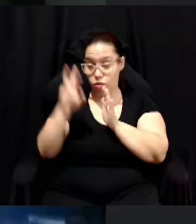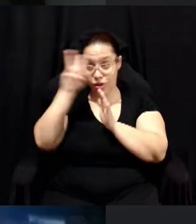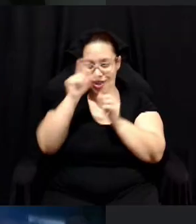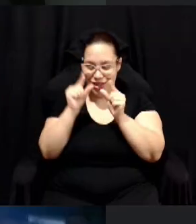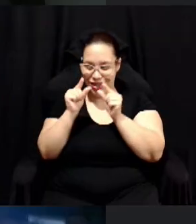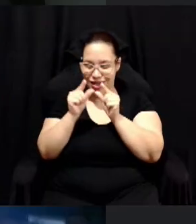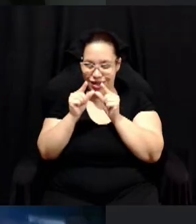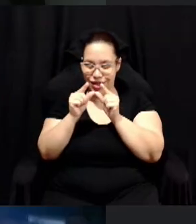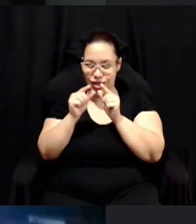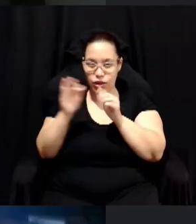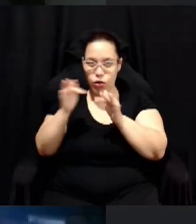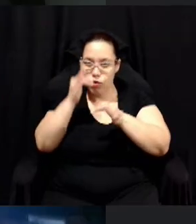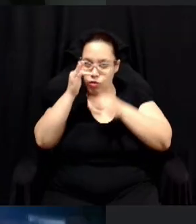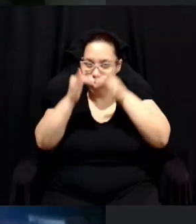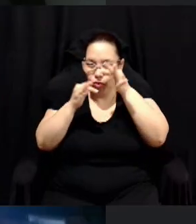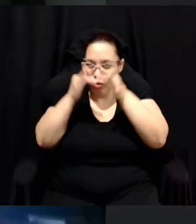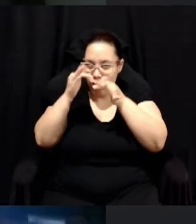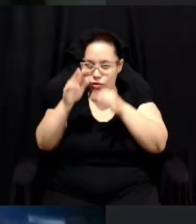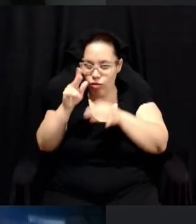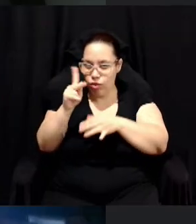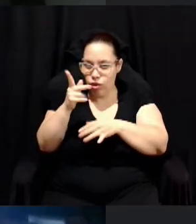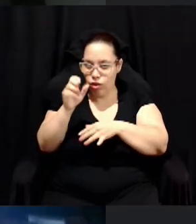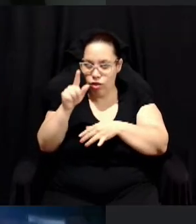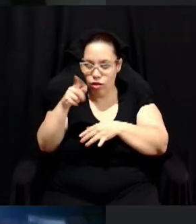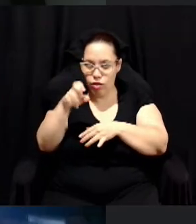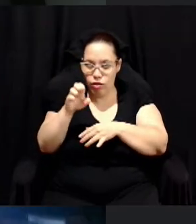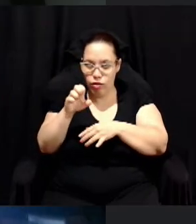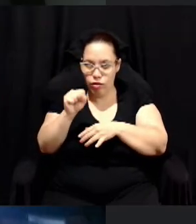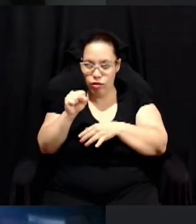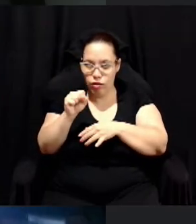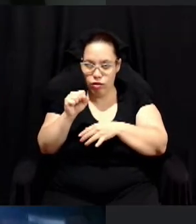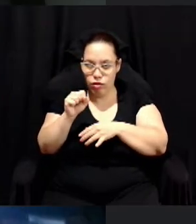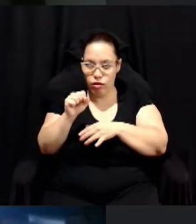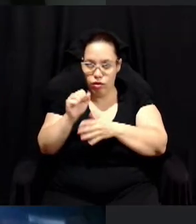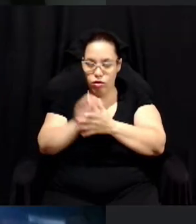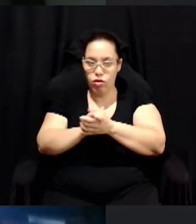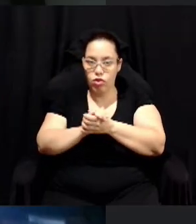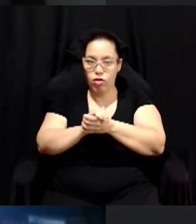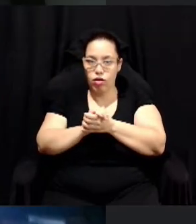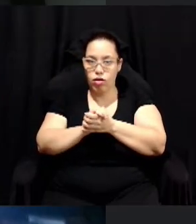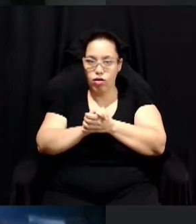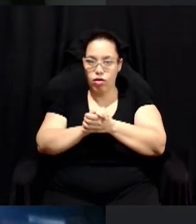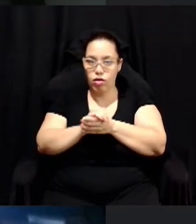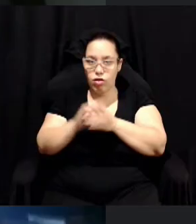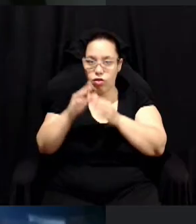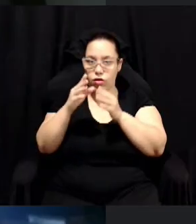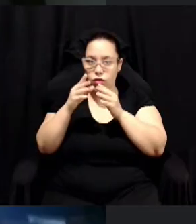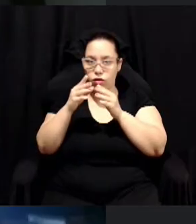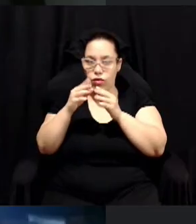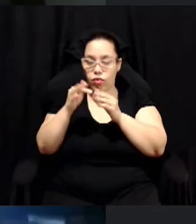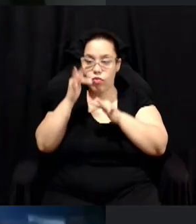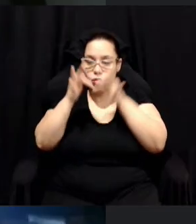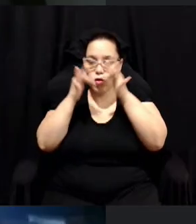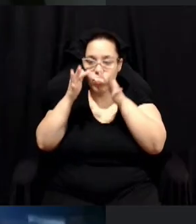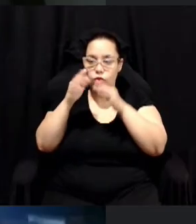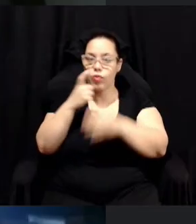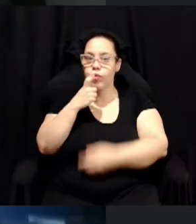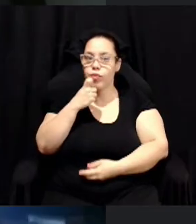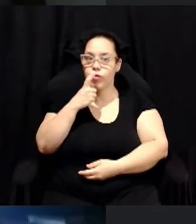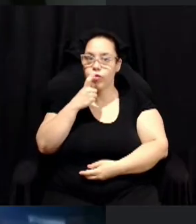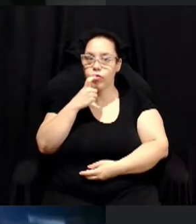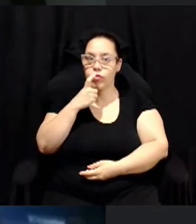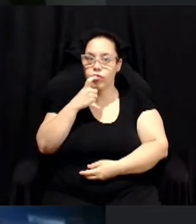floricultor holandês desenvolveu uma tulipa híbrida, que ela tinha pétala vermelha e a borda dessas